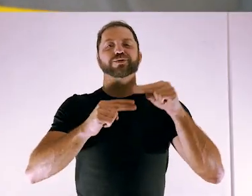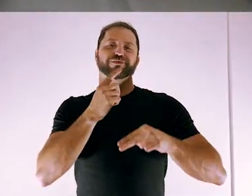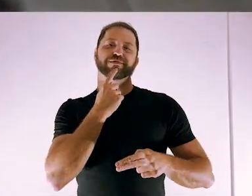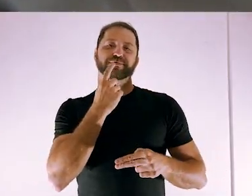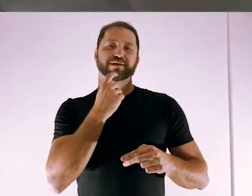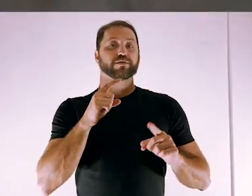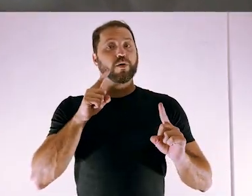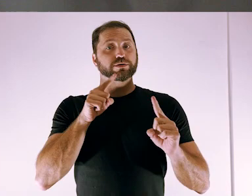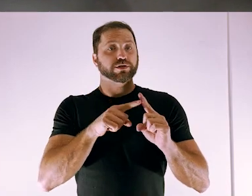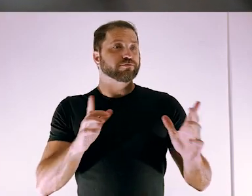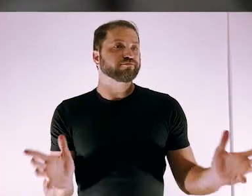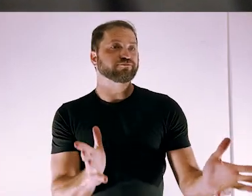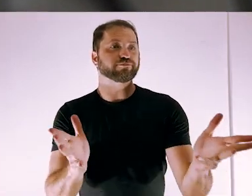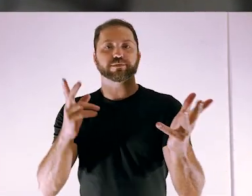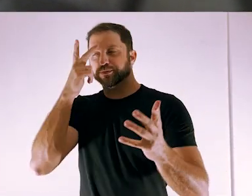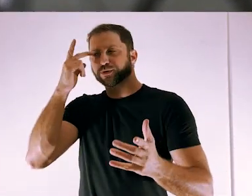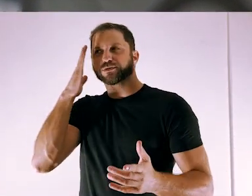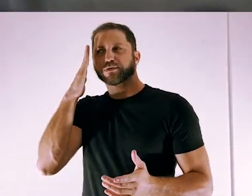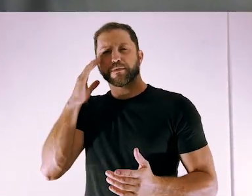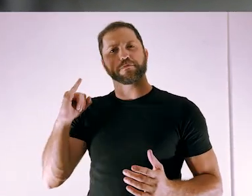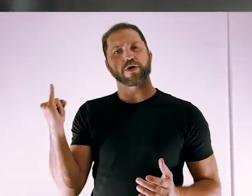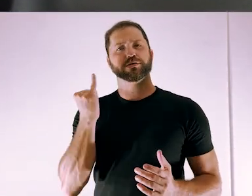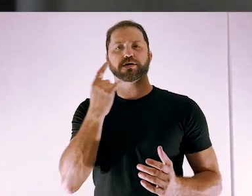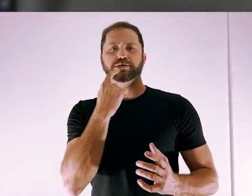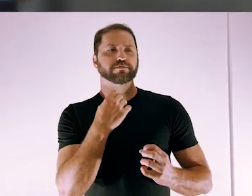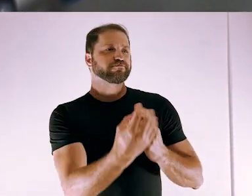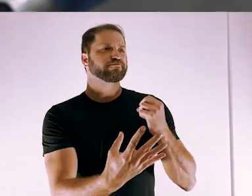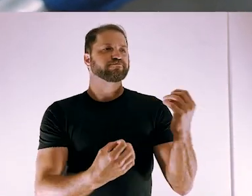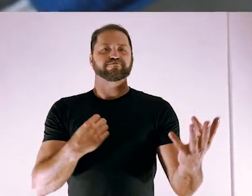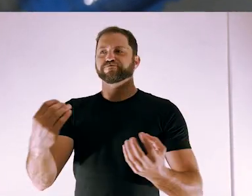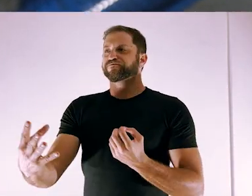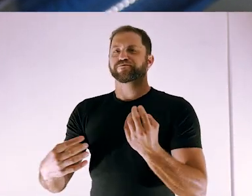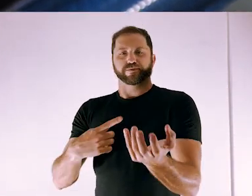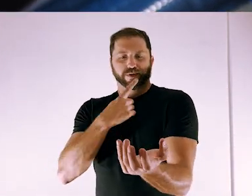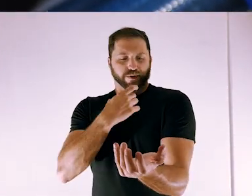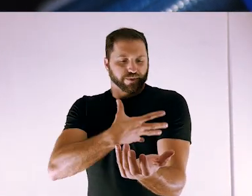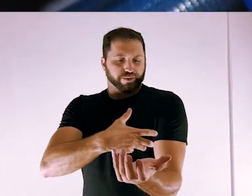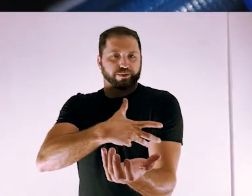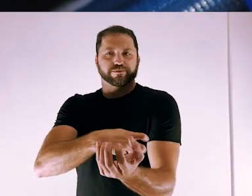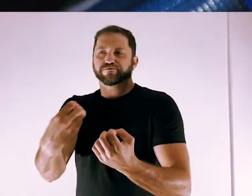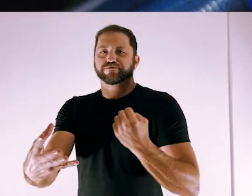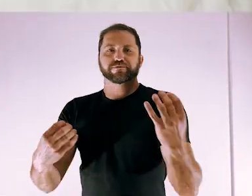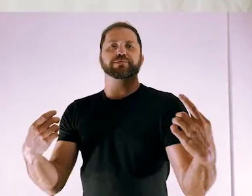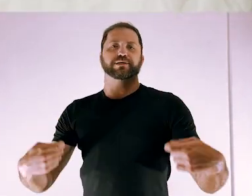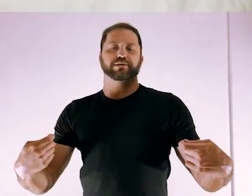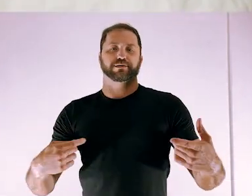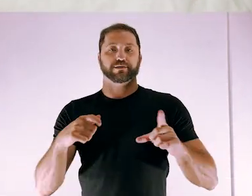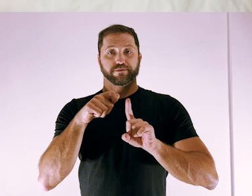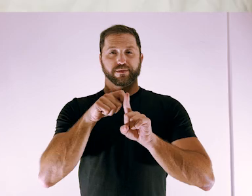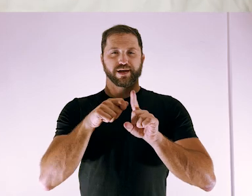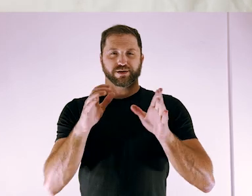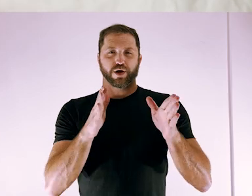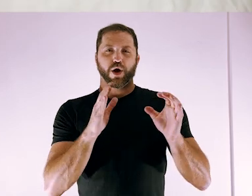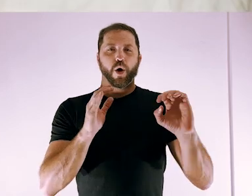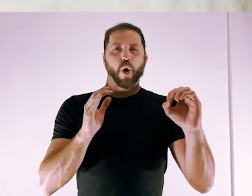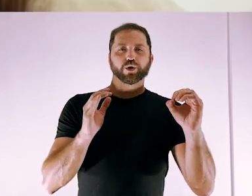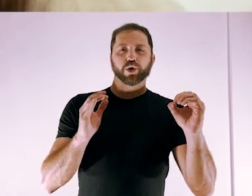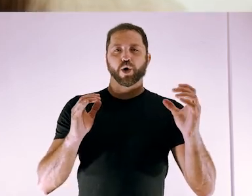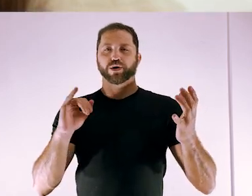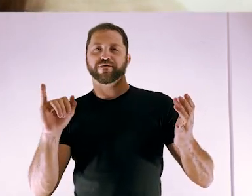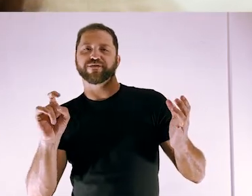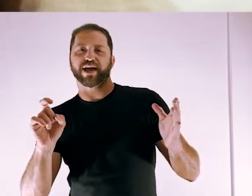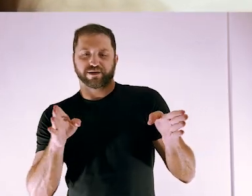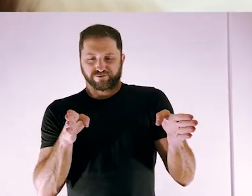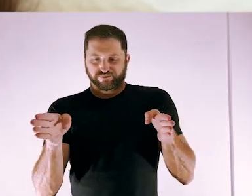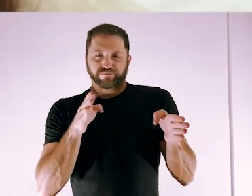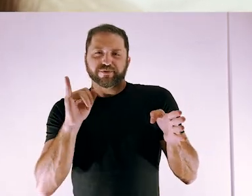para conscientizar e incentivar a população sobre a importância de ser um doador. Devido ao outono e inverno,